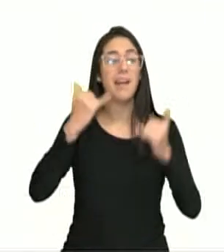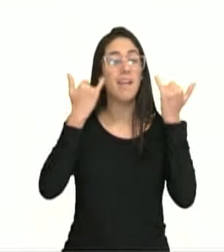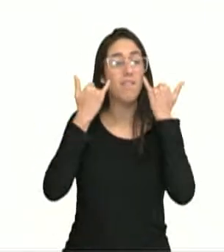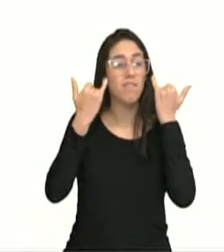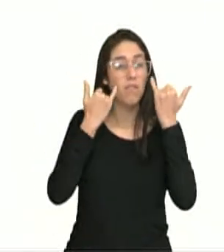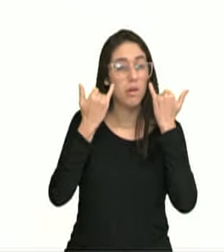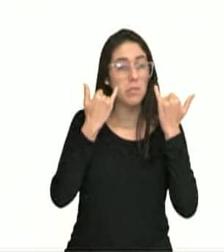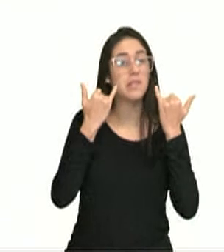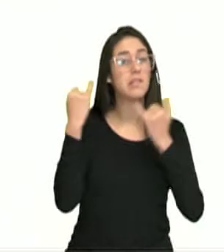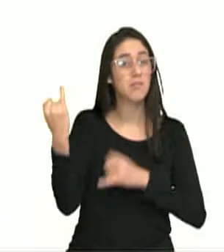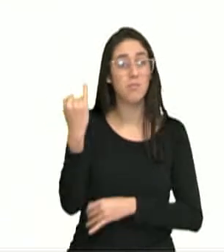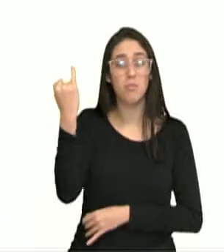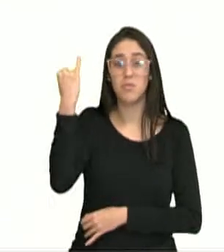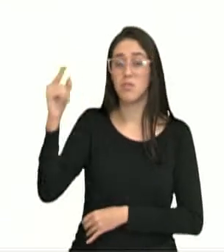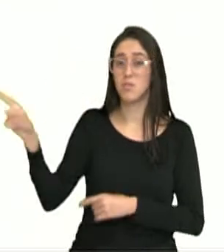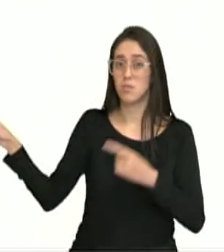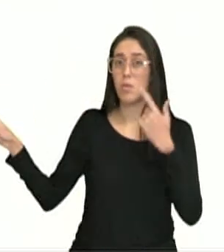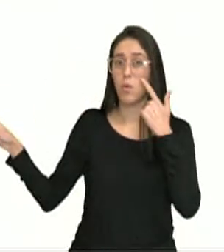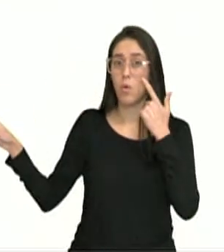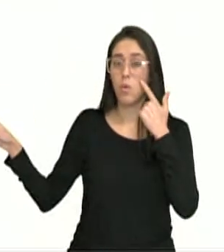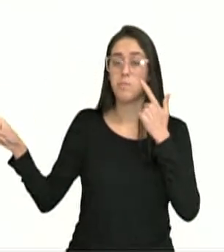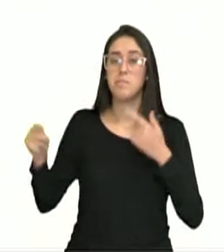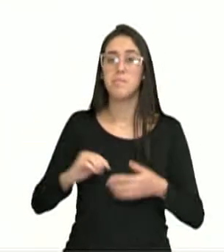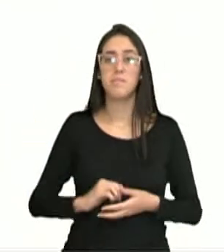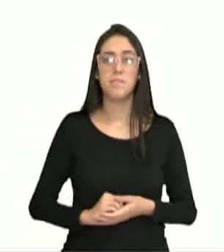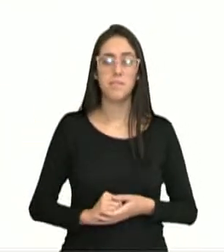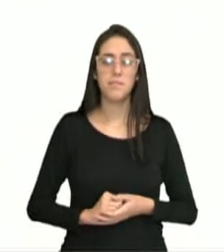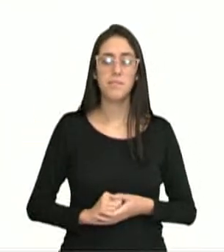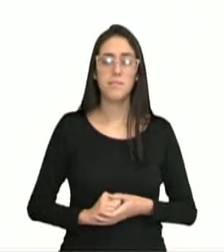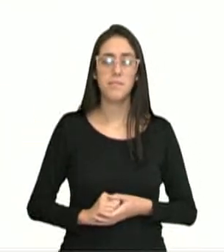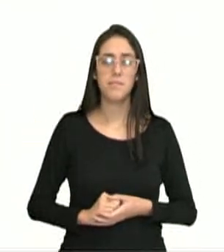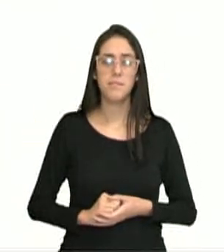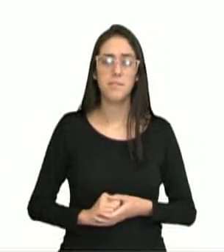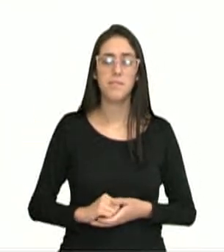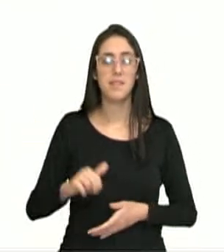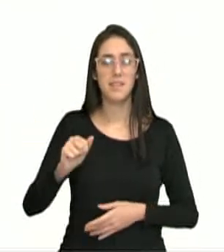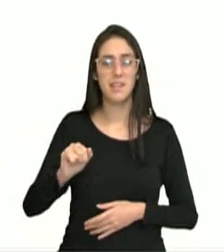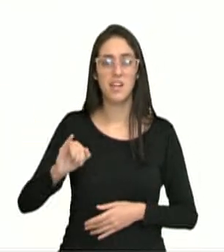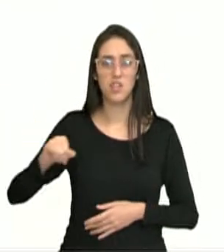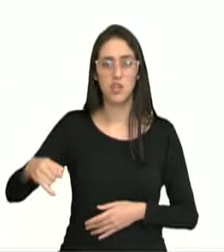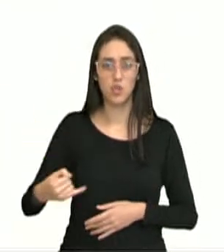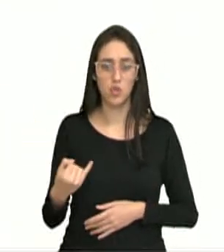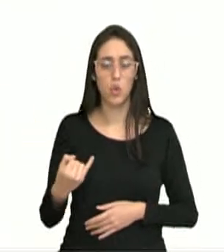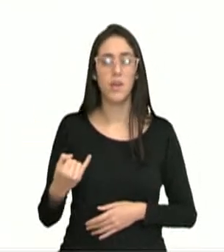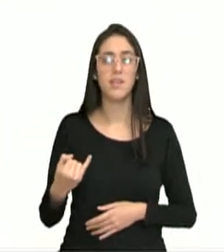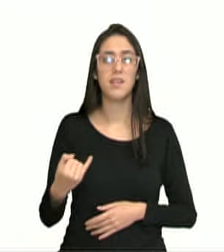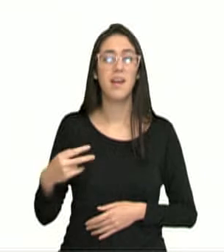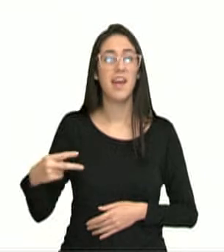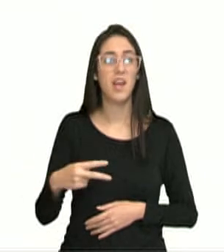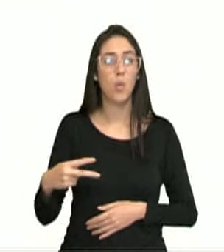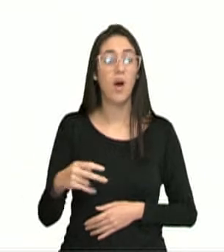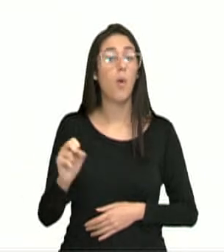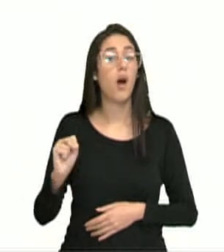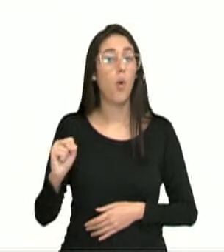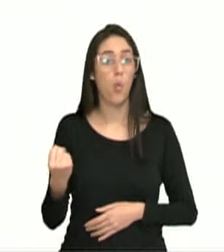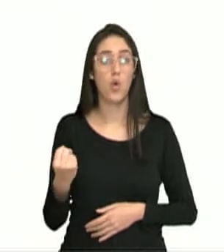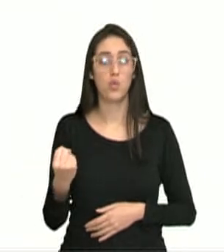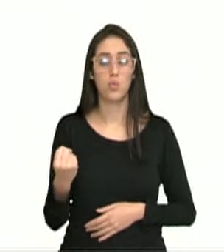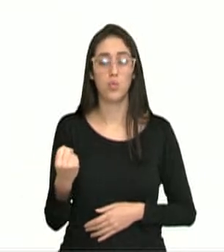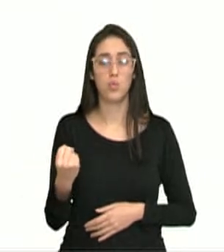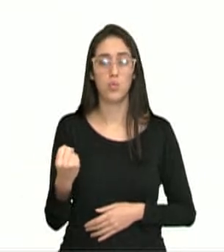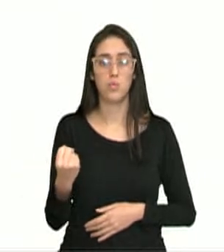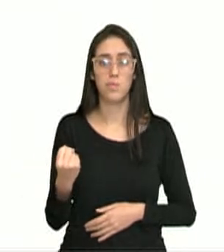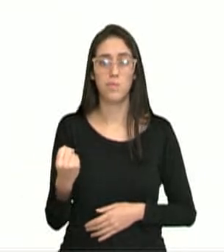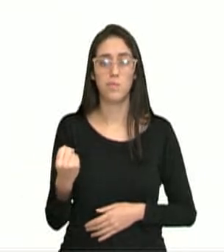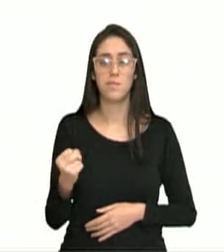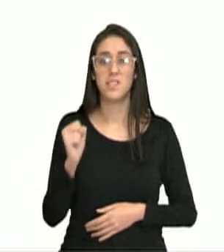informações muito importantes. Aonde o meu A e J igual a 8. Se